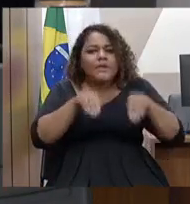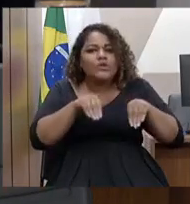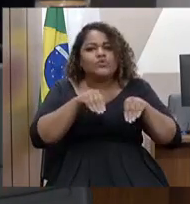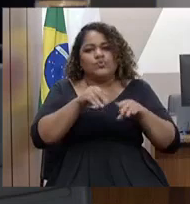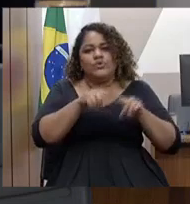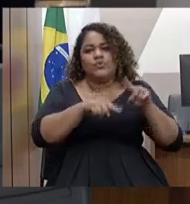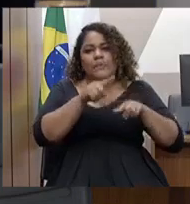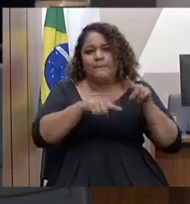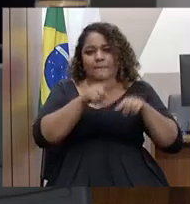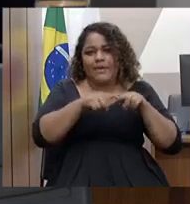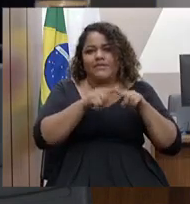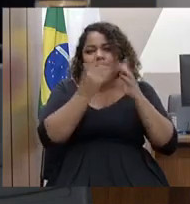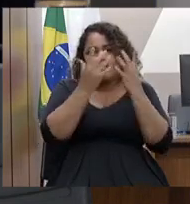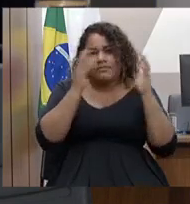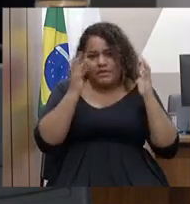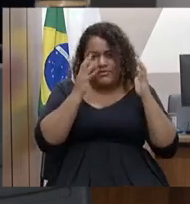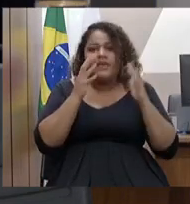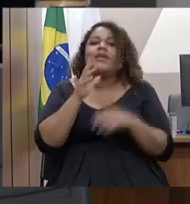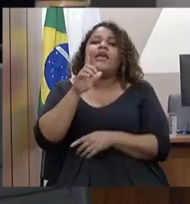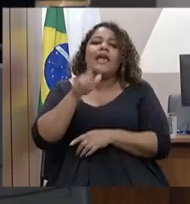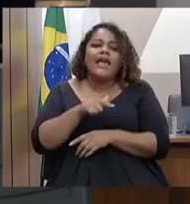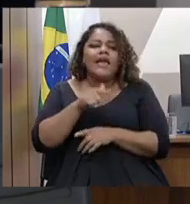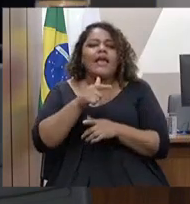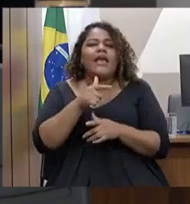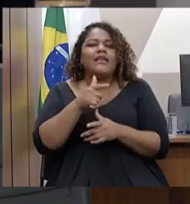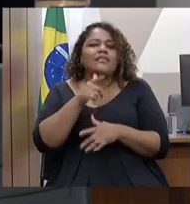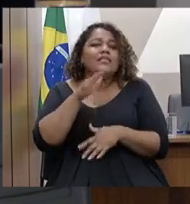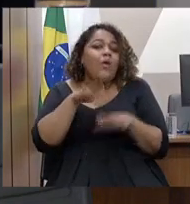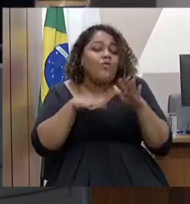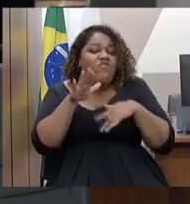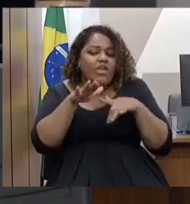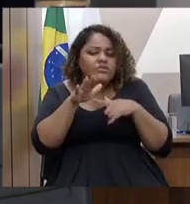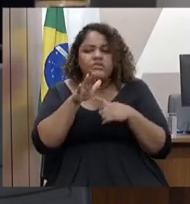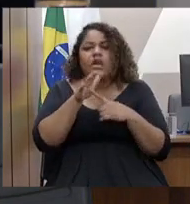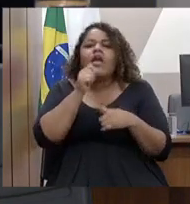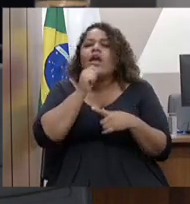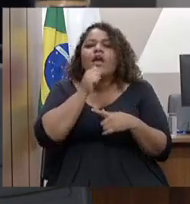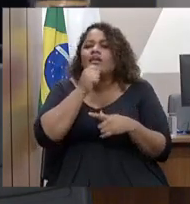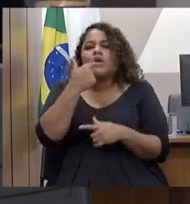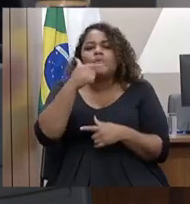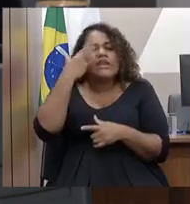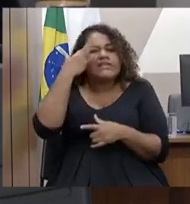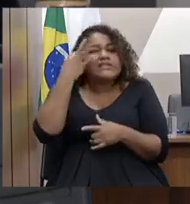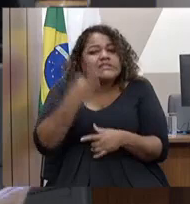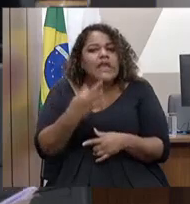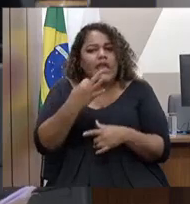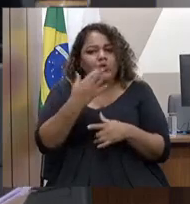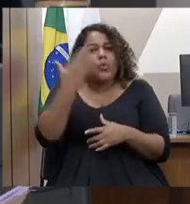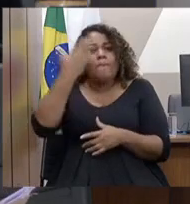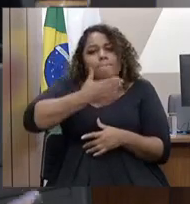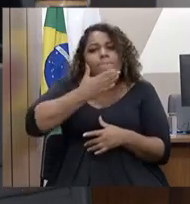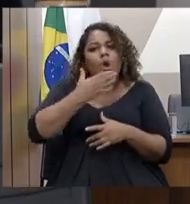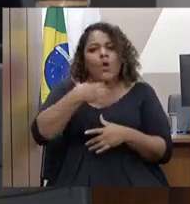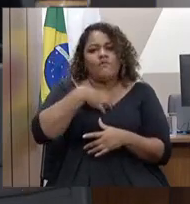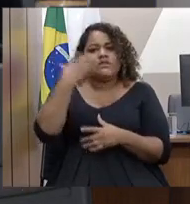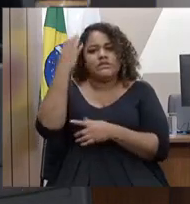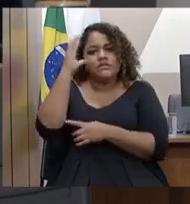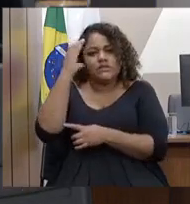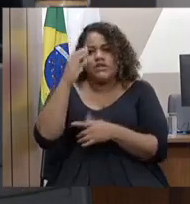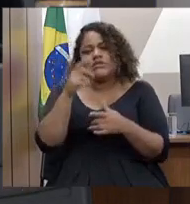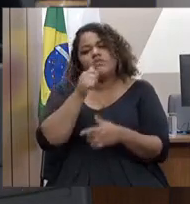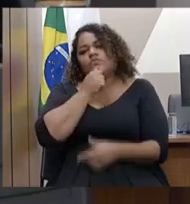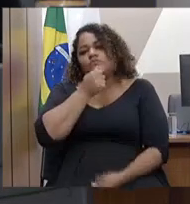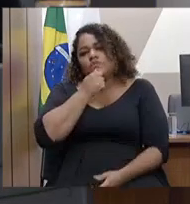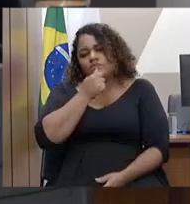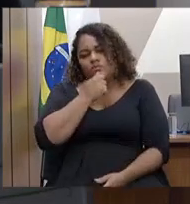não há certeza jurídicas ou seja possíveis ameaças e riscos ainda não cientificamente Confirmado então